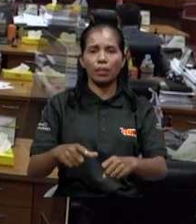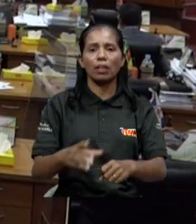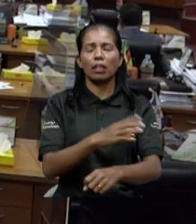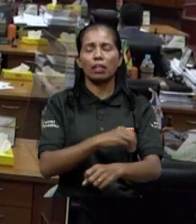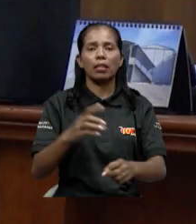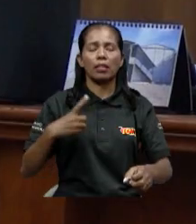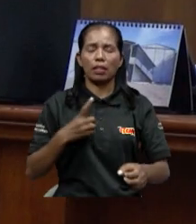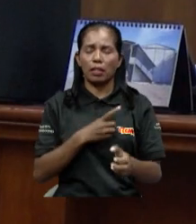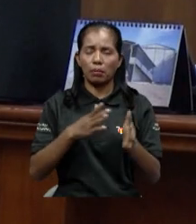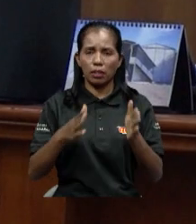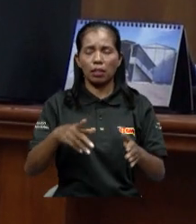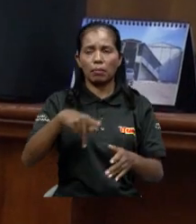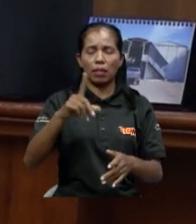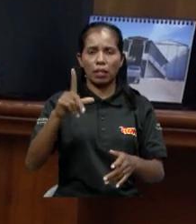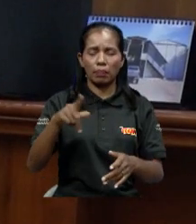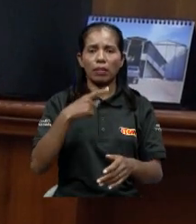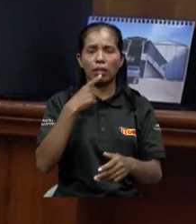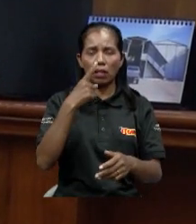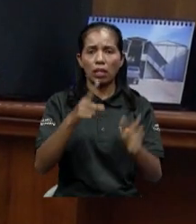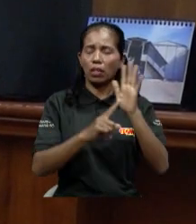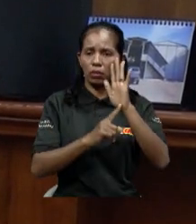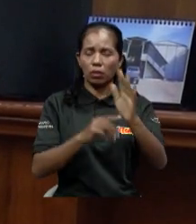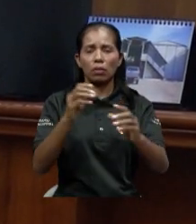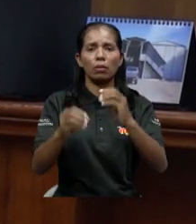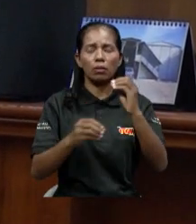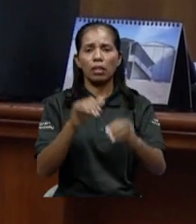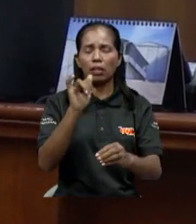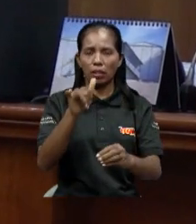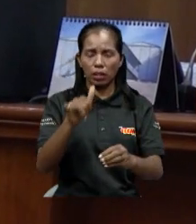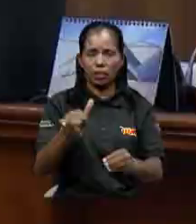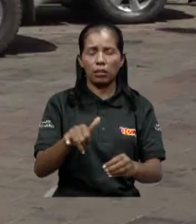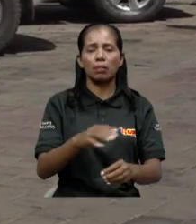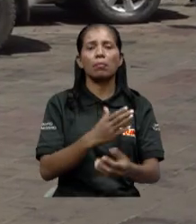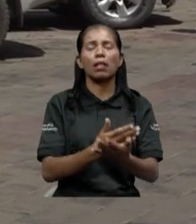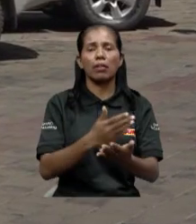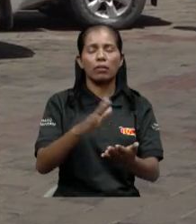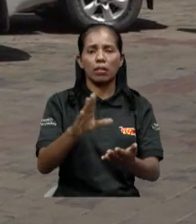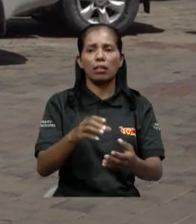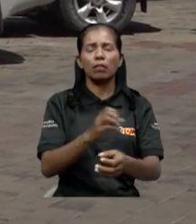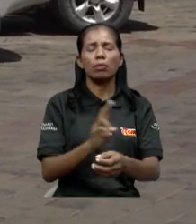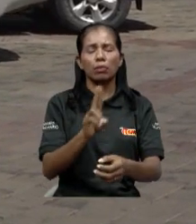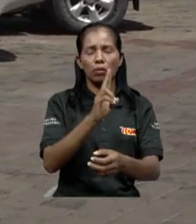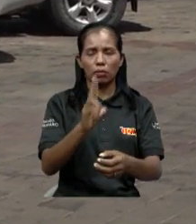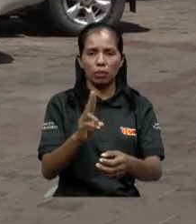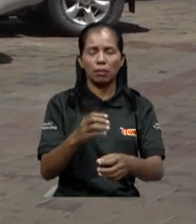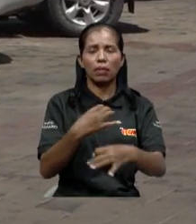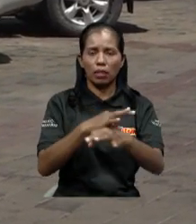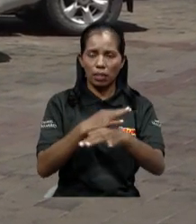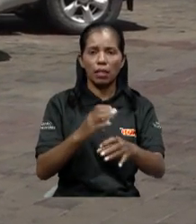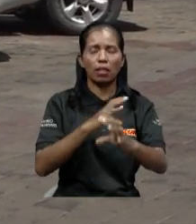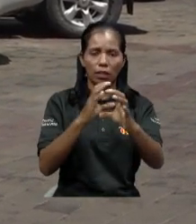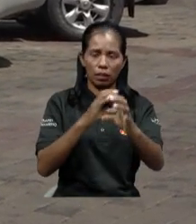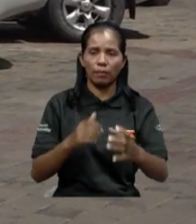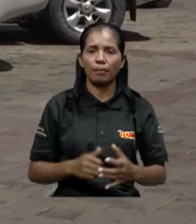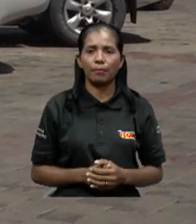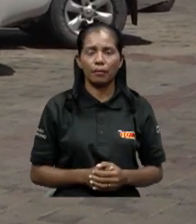atual vice-presidente Parlamento Nacional informa concorda ho leilão carreta no neha menos gasto ba manutenção.